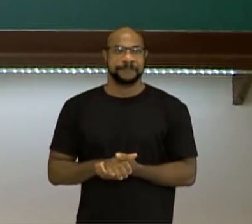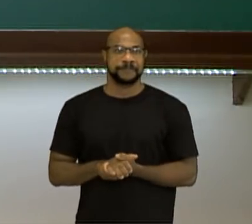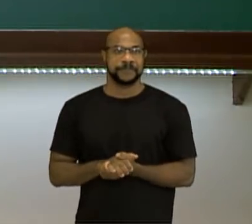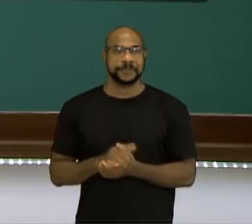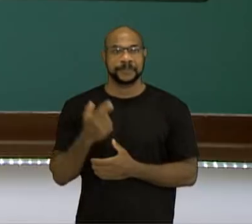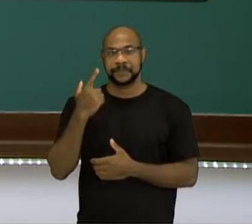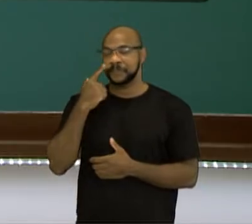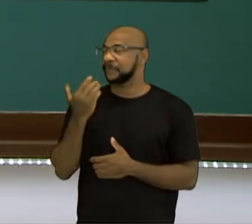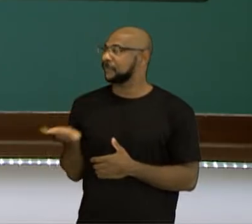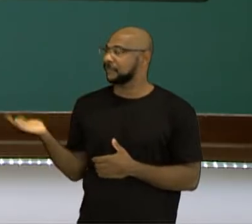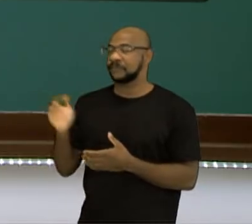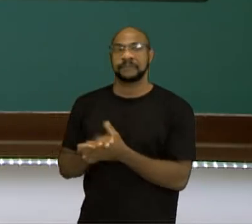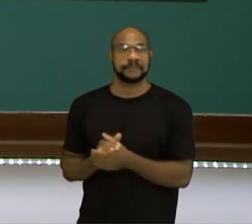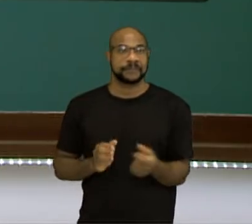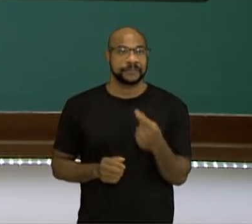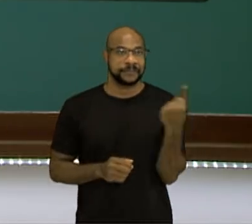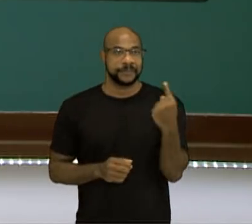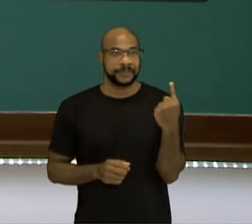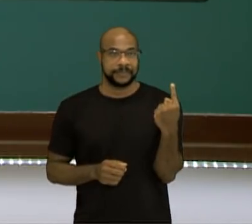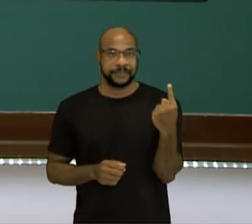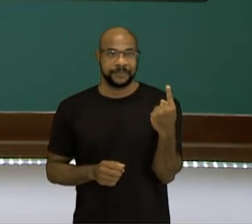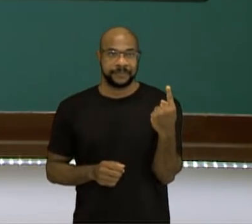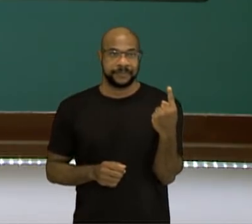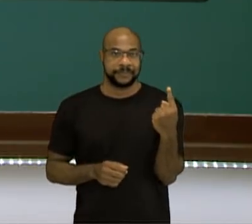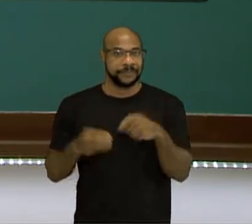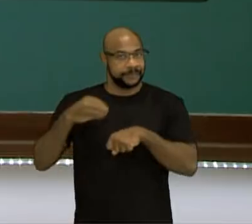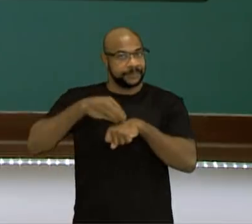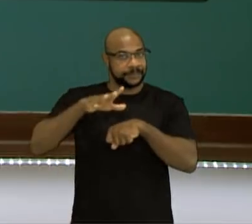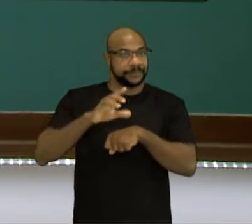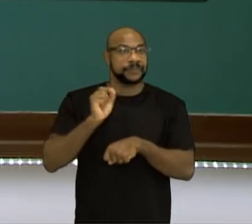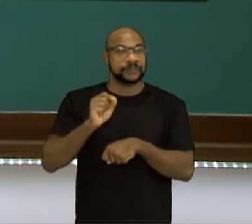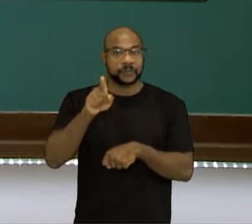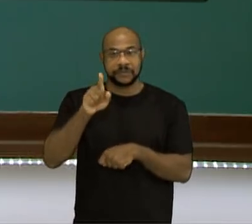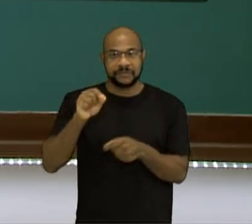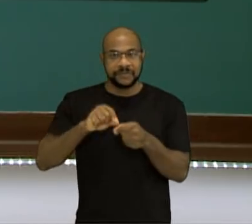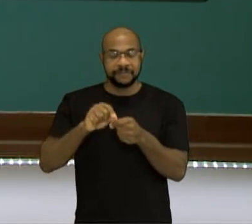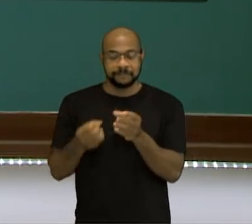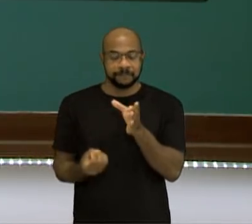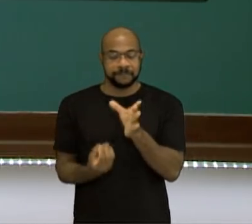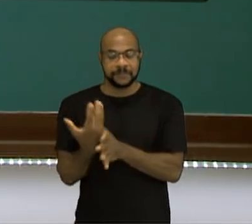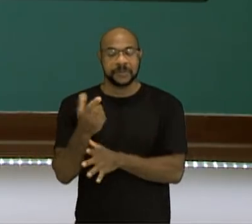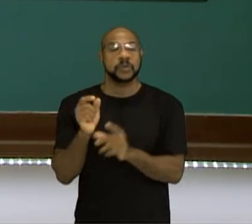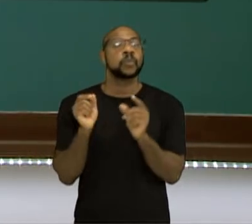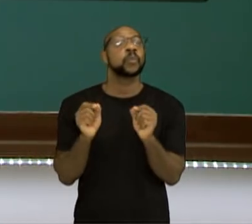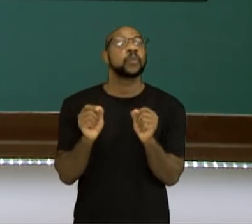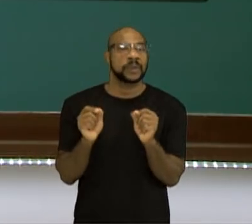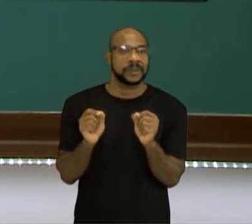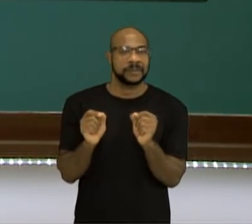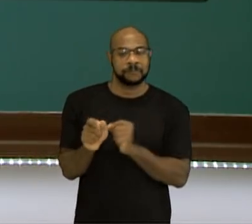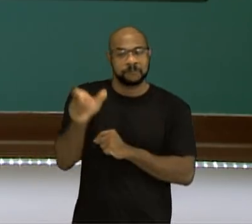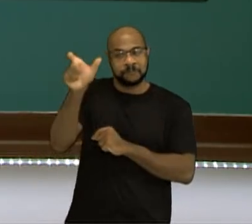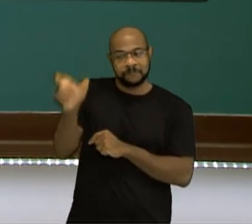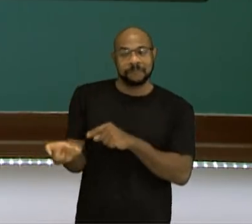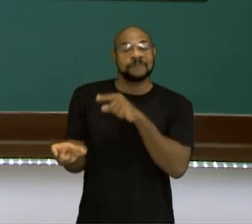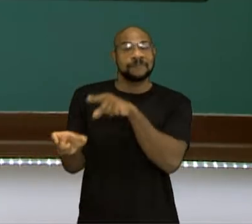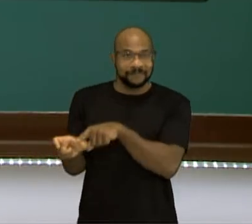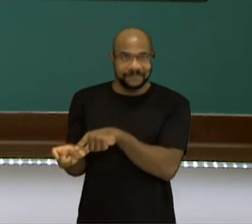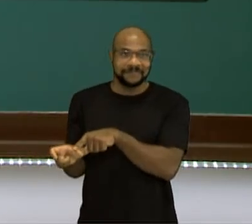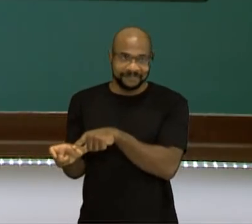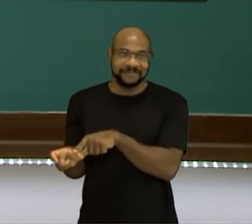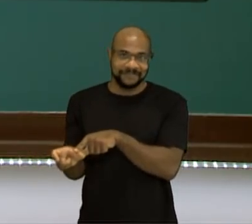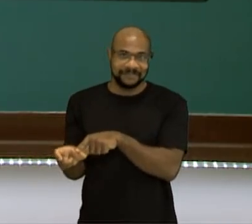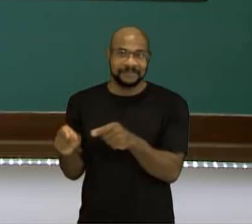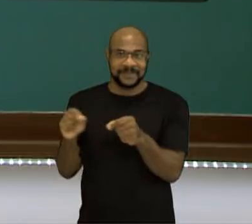Então, primeiro passo, você vai criar uma personagem, né,